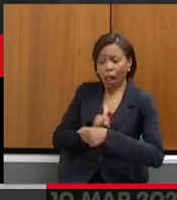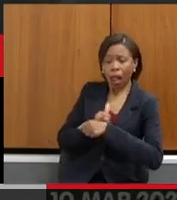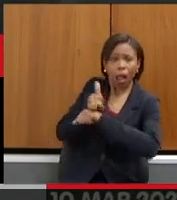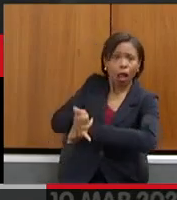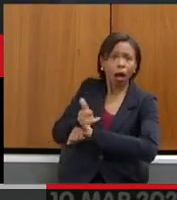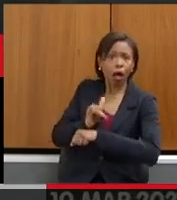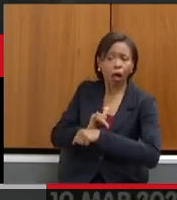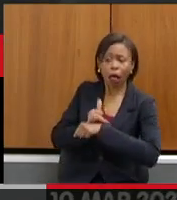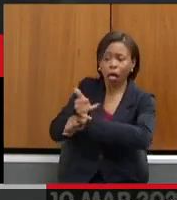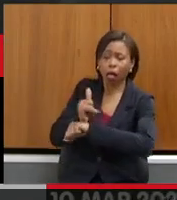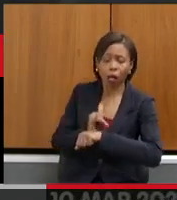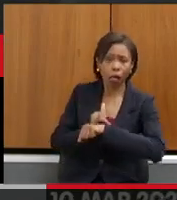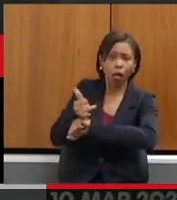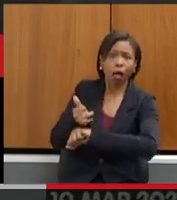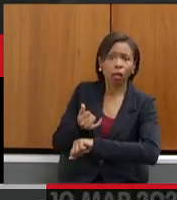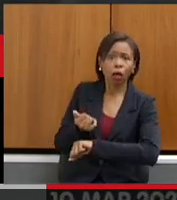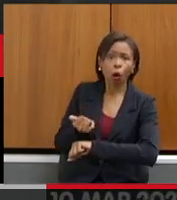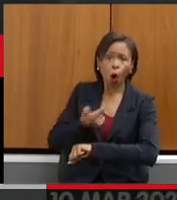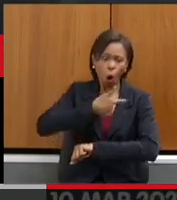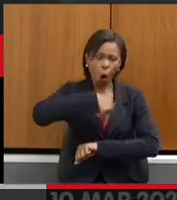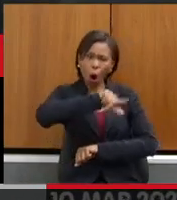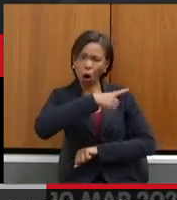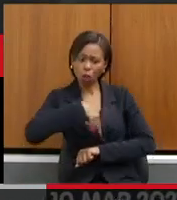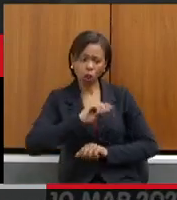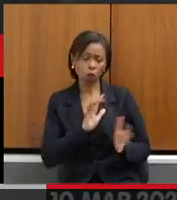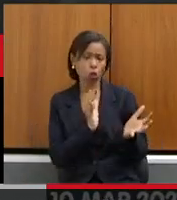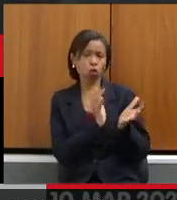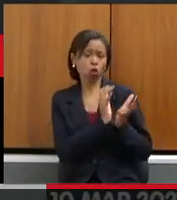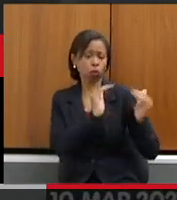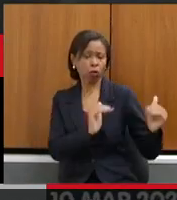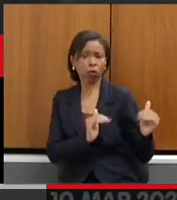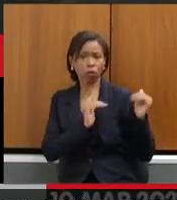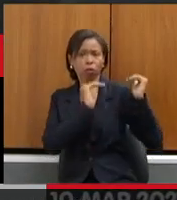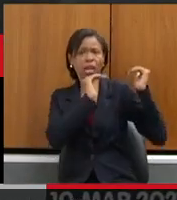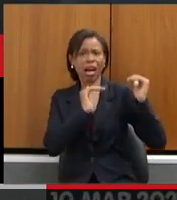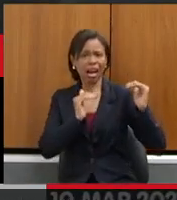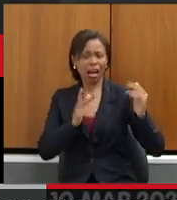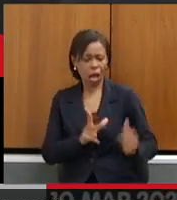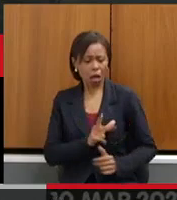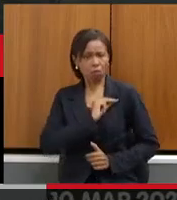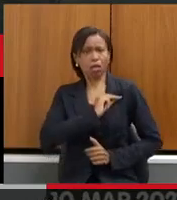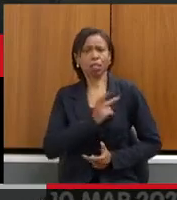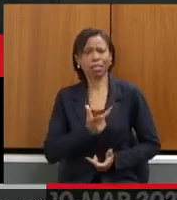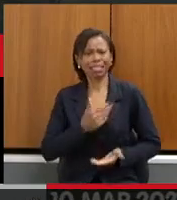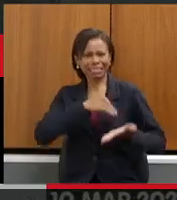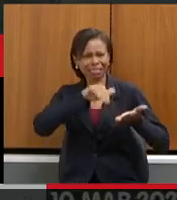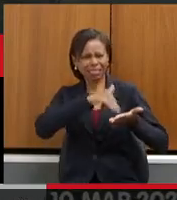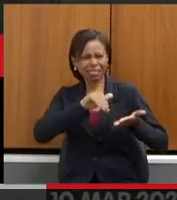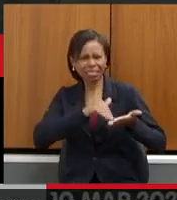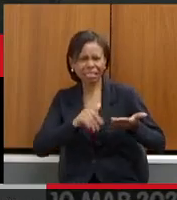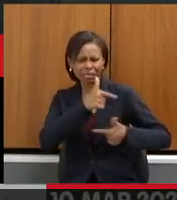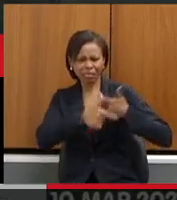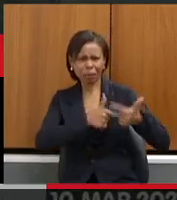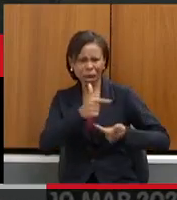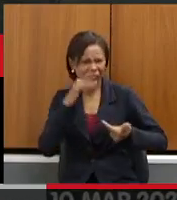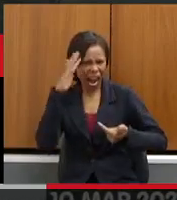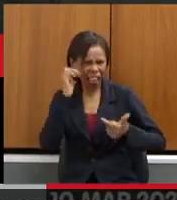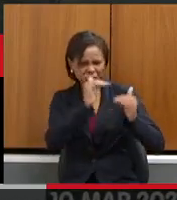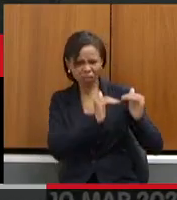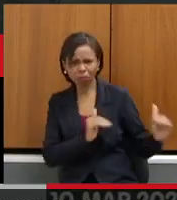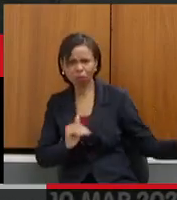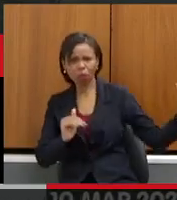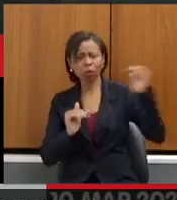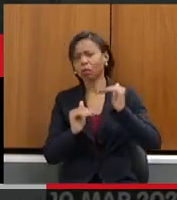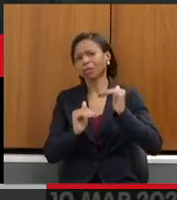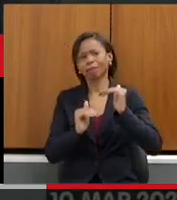outros que se estendem mais privilegiados ou por que trabalham numa área da secretaria e tem por isso O Privilégio sobre os